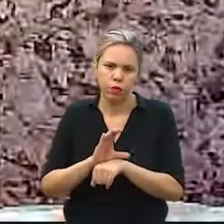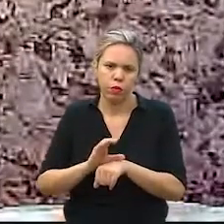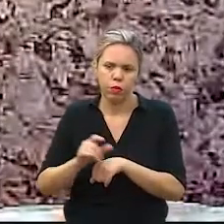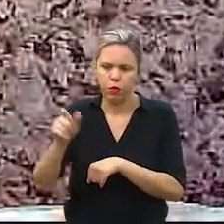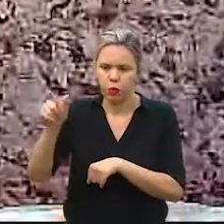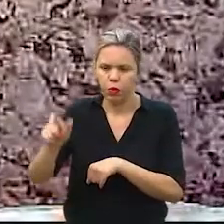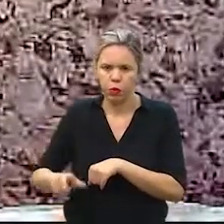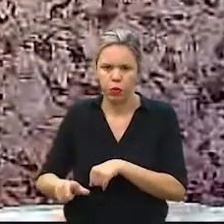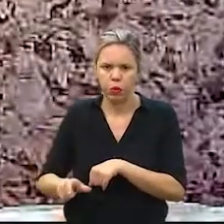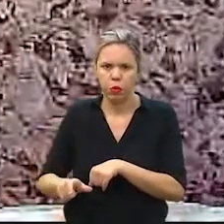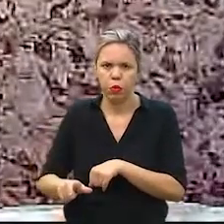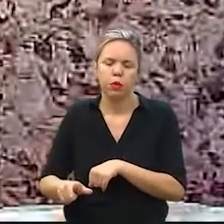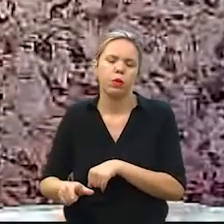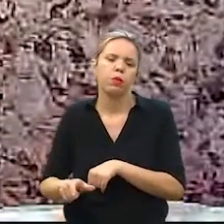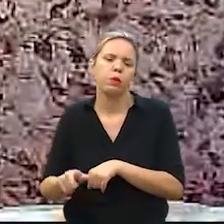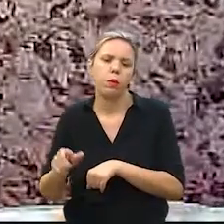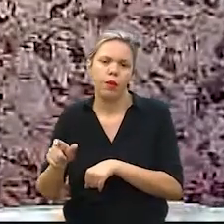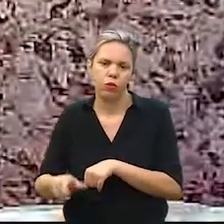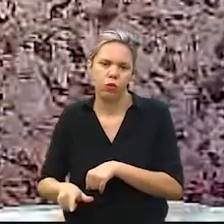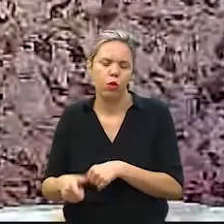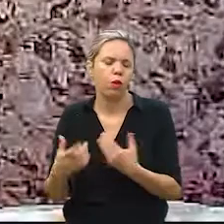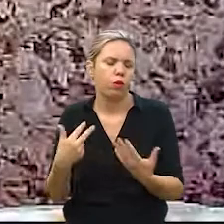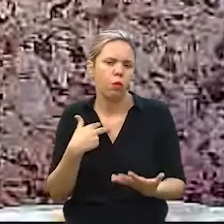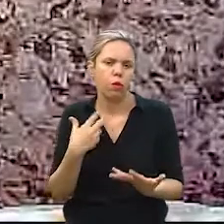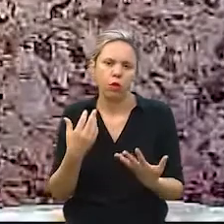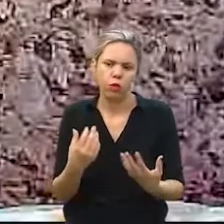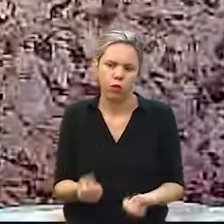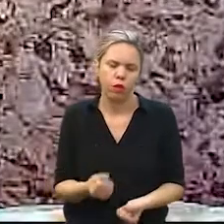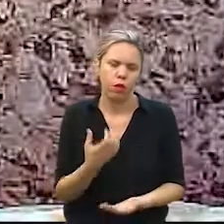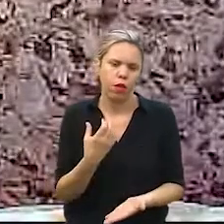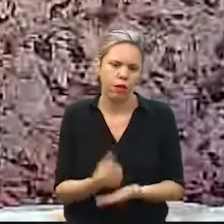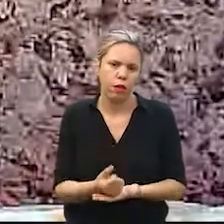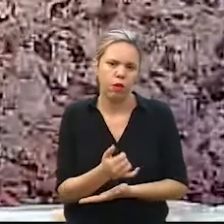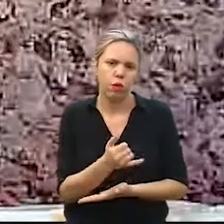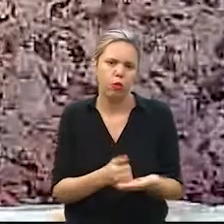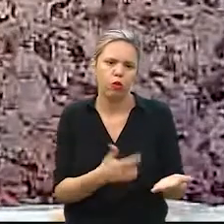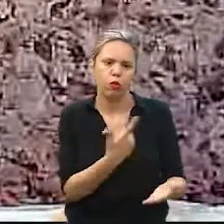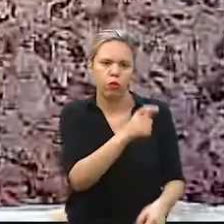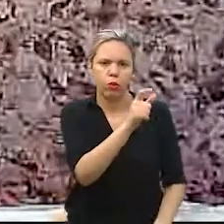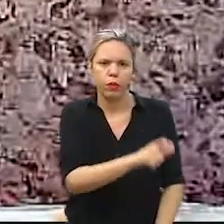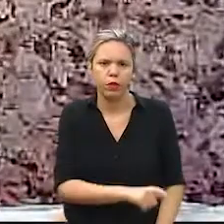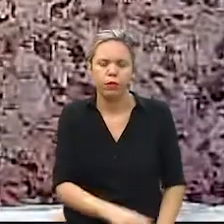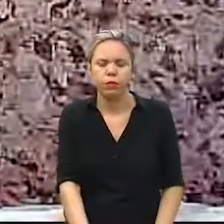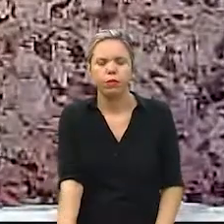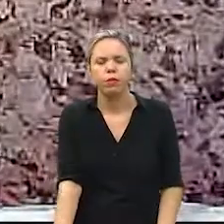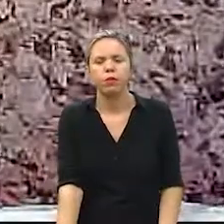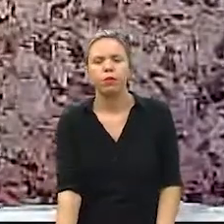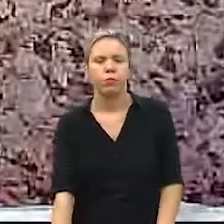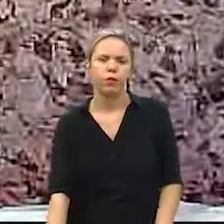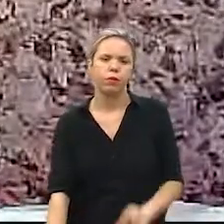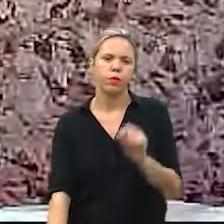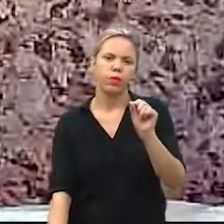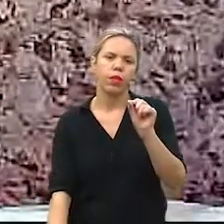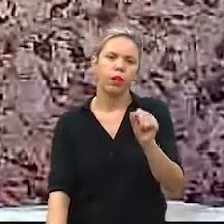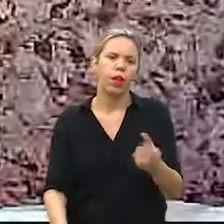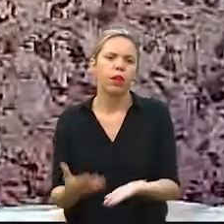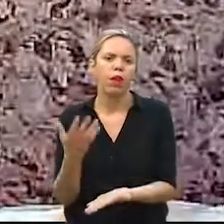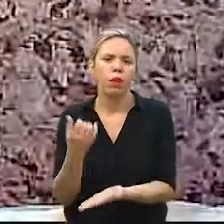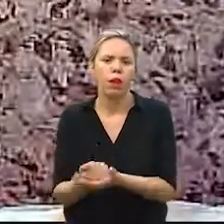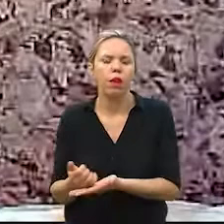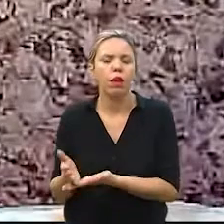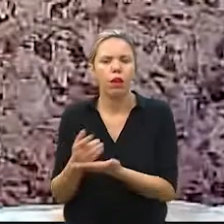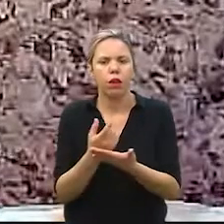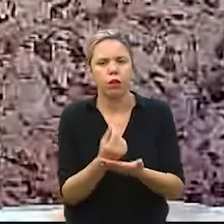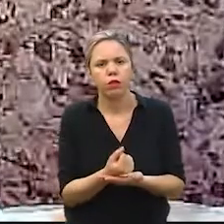não pode tributar o outro ente. Então, e também diz que quem arrecada fica com o fruto